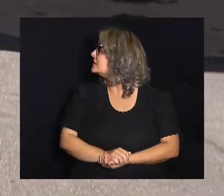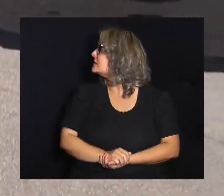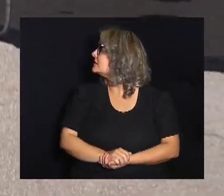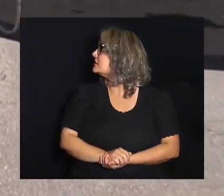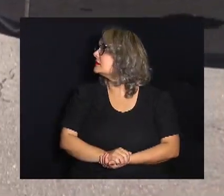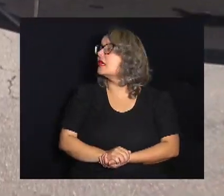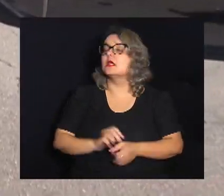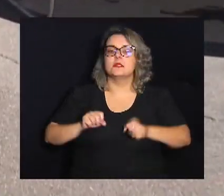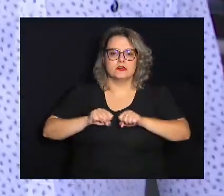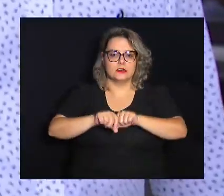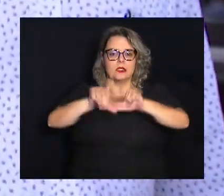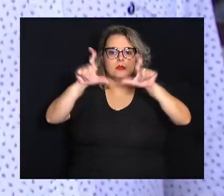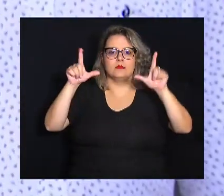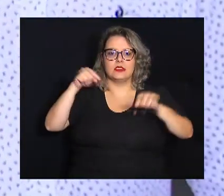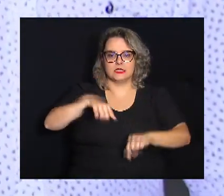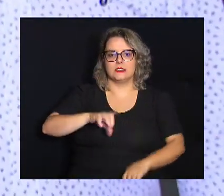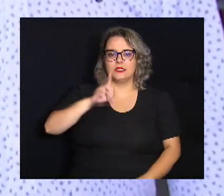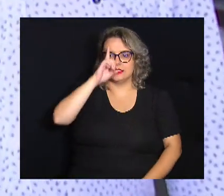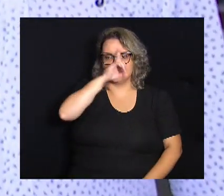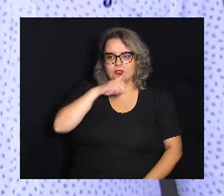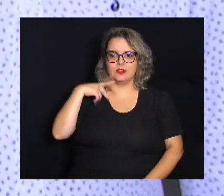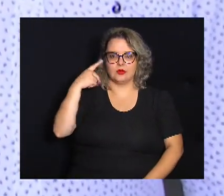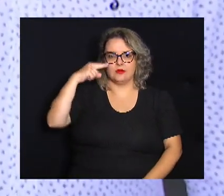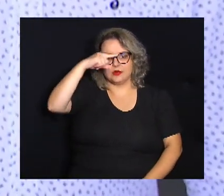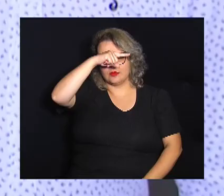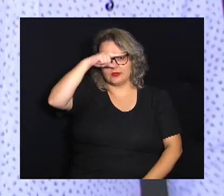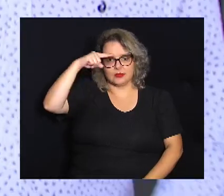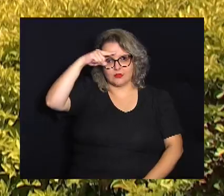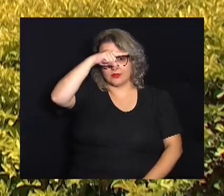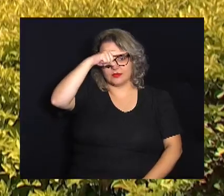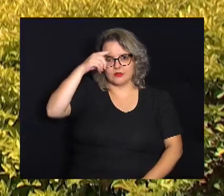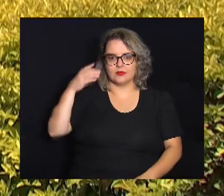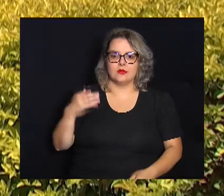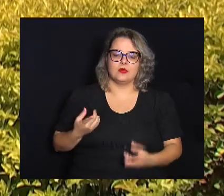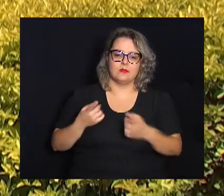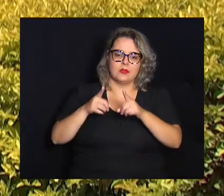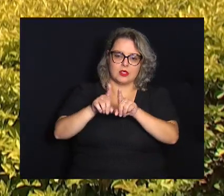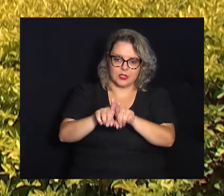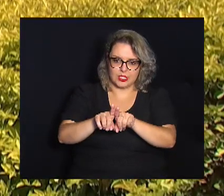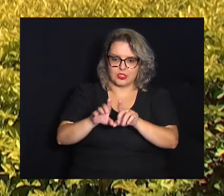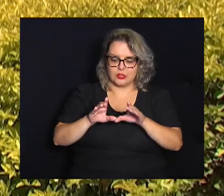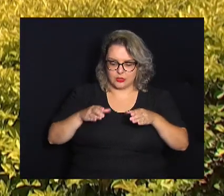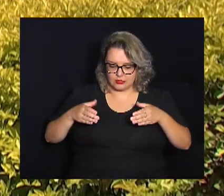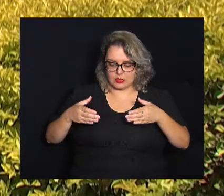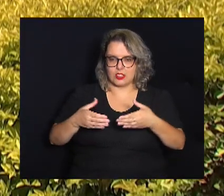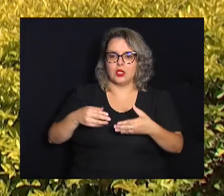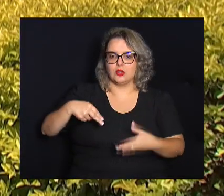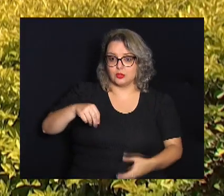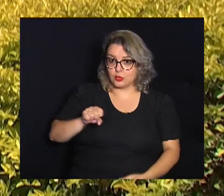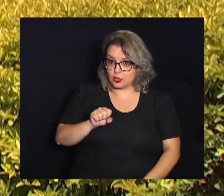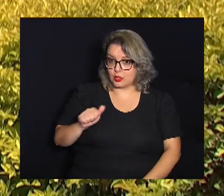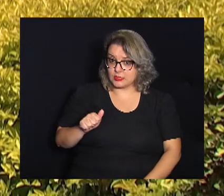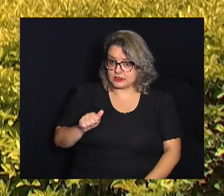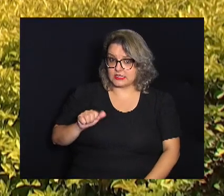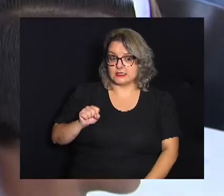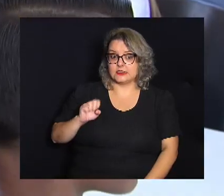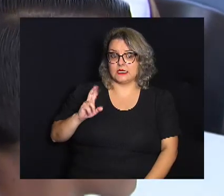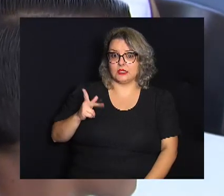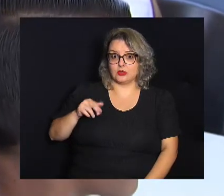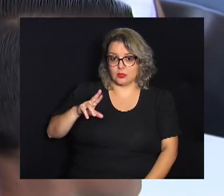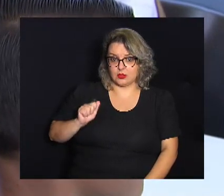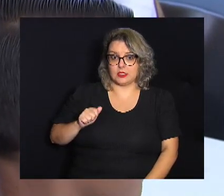Durante a manhã deste domingo, o vereador Felipe Marquesi, em parceria com a comunidade Nossa Senhora da Imaculada